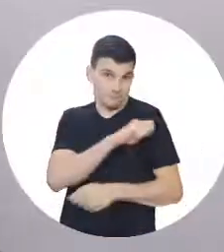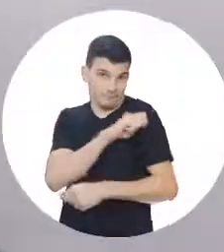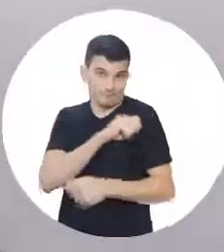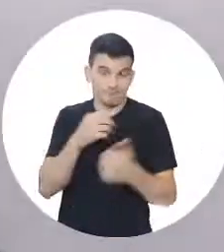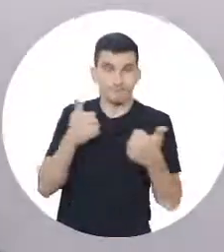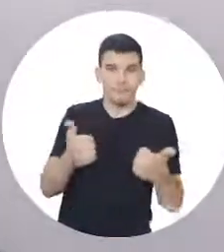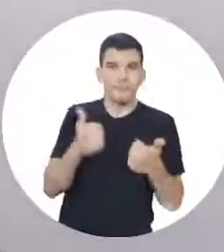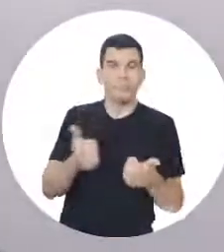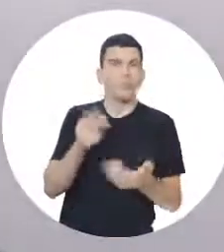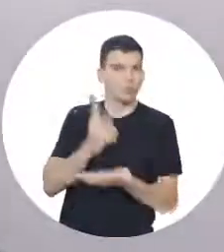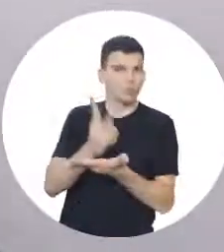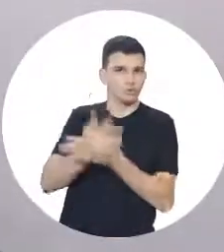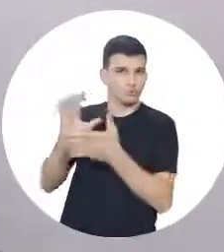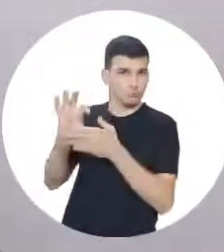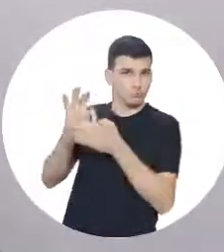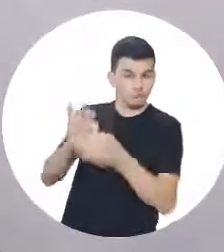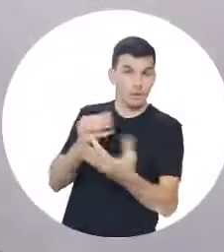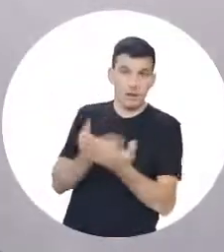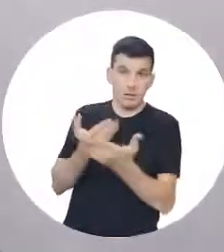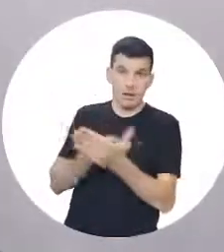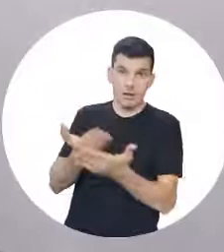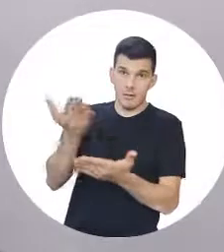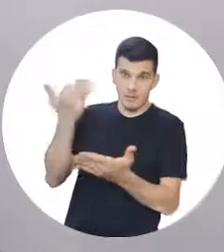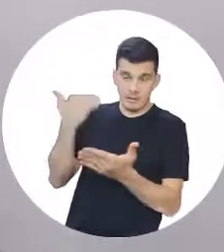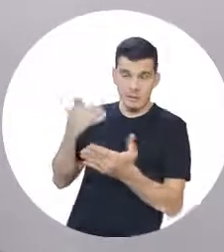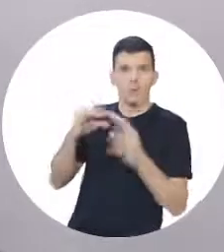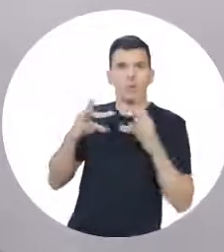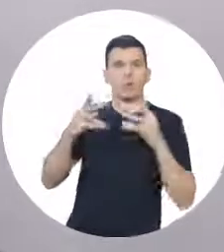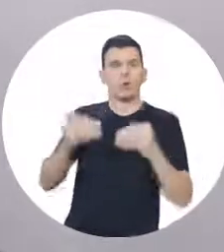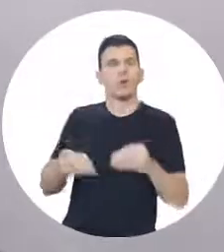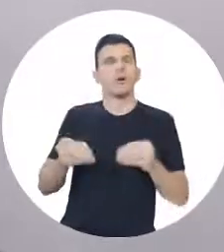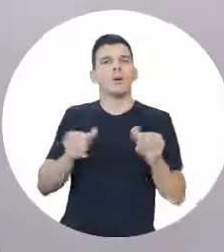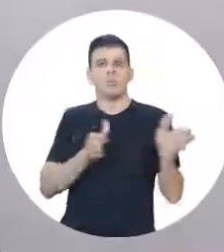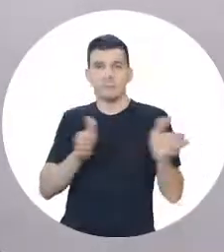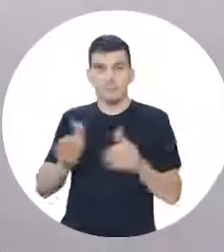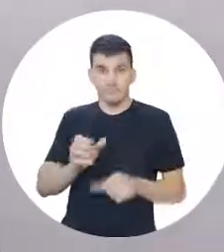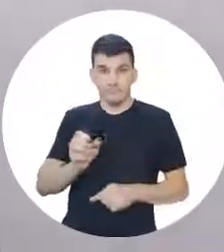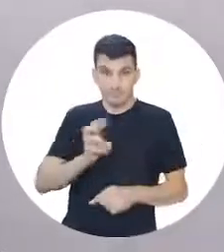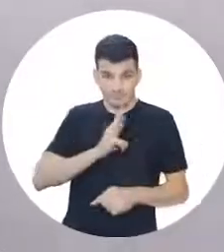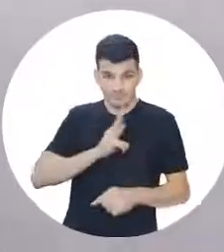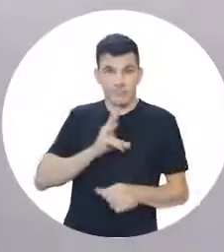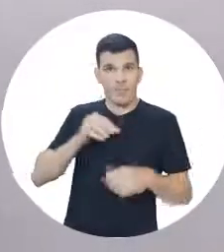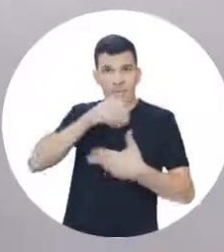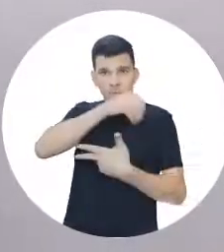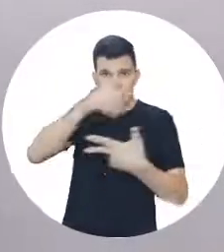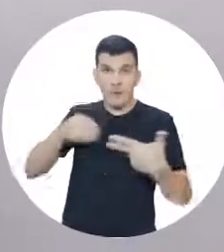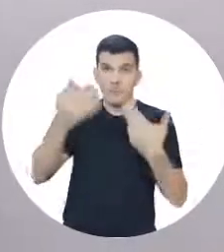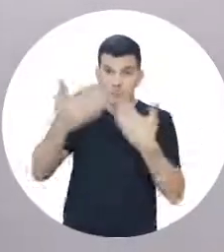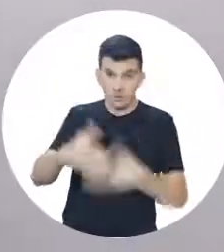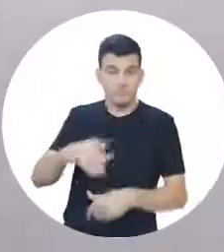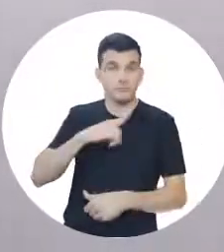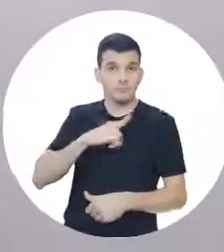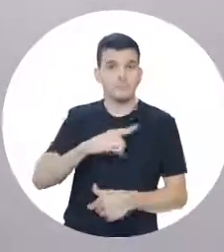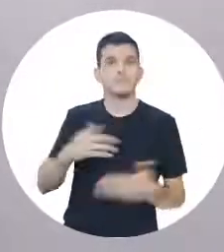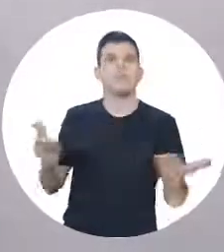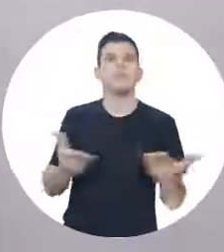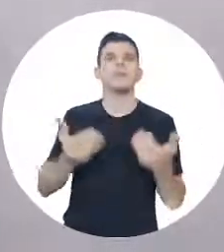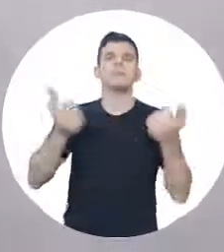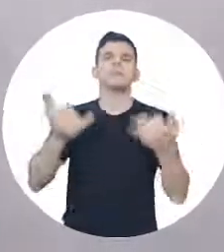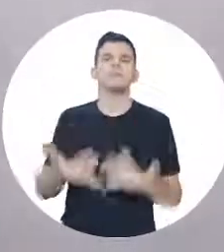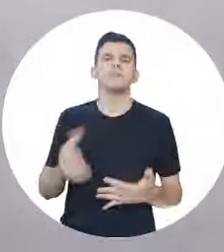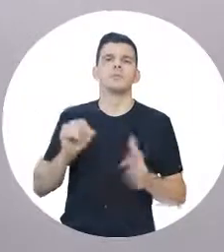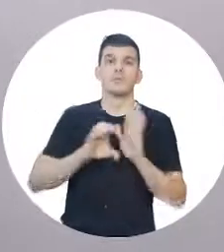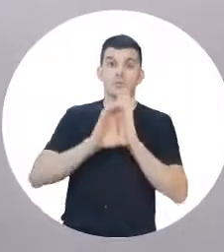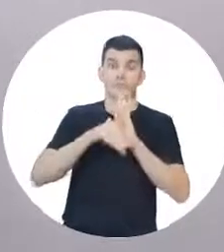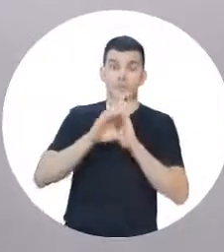Olá, meus queridos alunos. Voltando ao raciocínio dos nossos conteúdos voltados ao primeiro ano do ensino médio associados ao Enem, hoje vamos